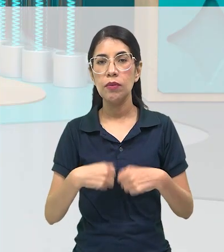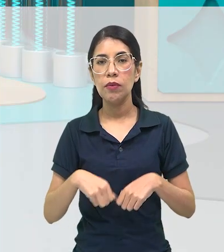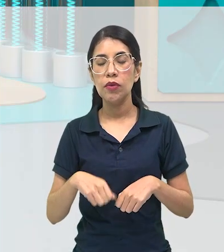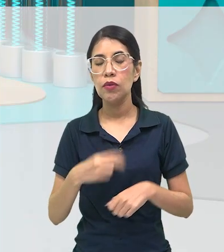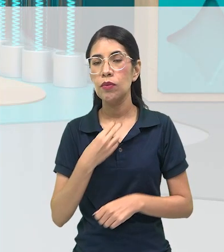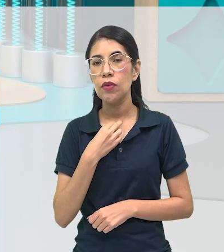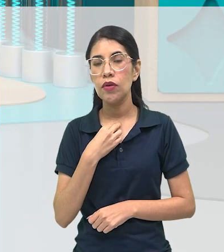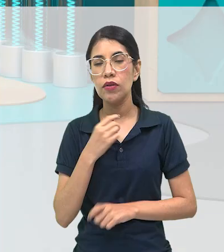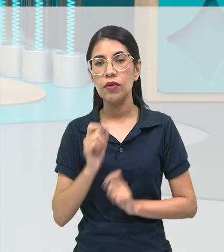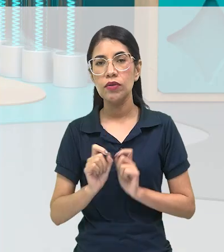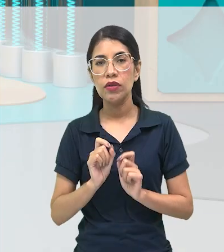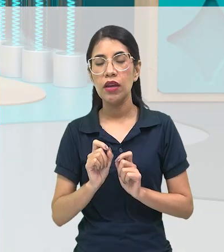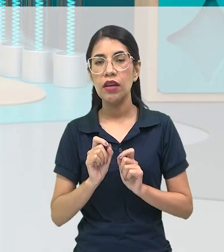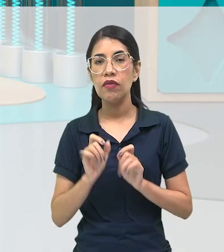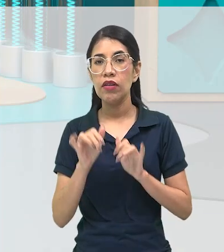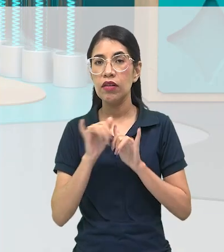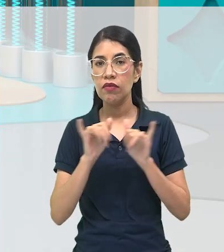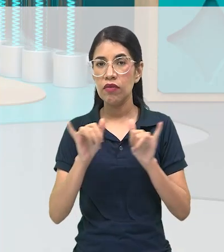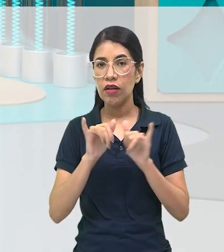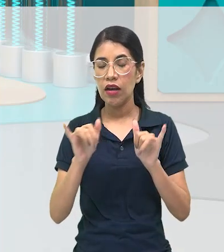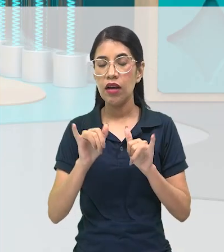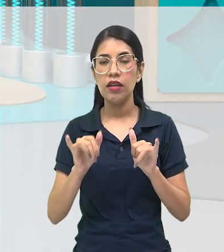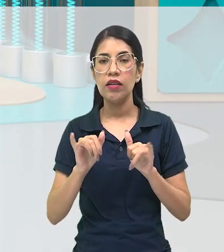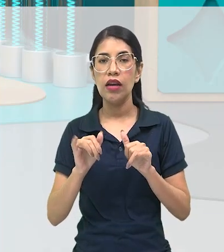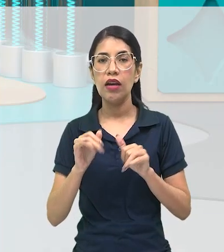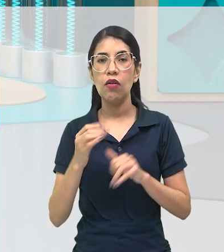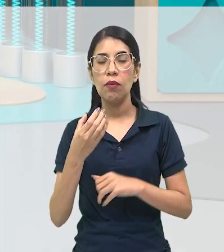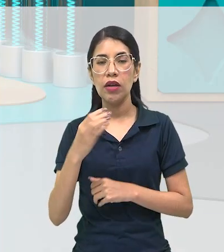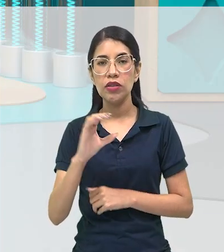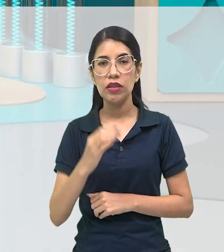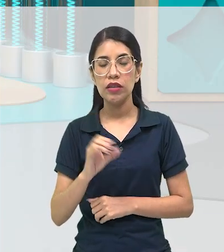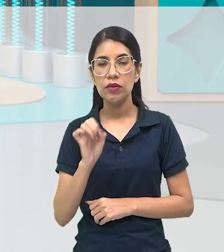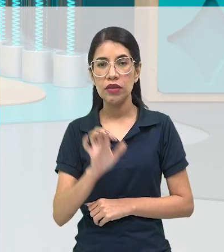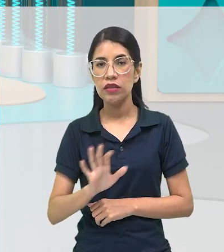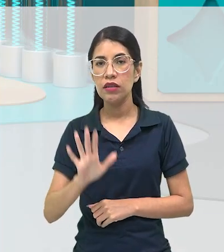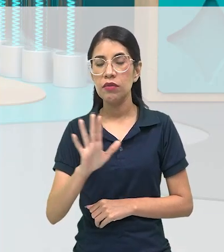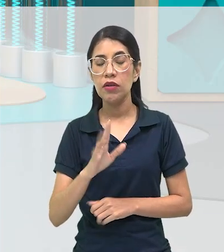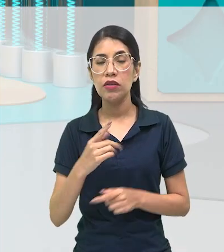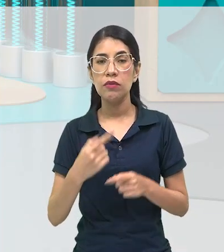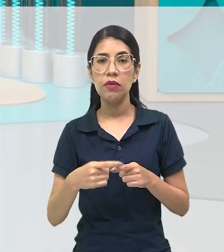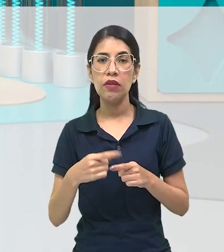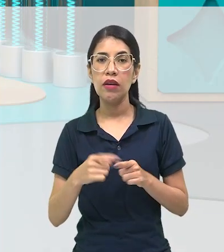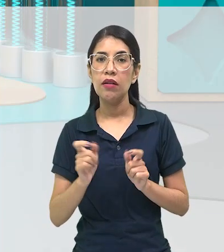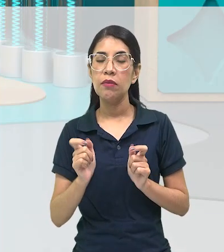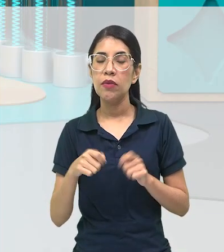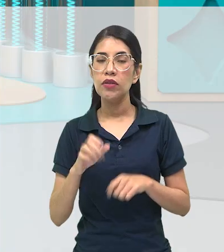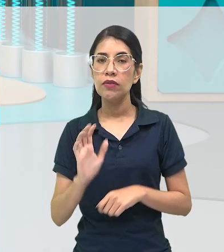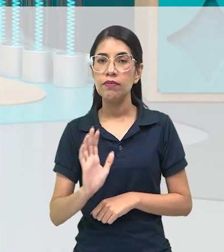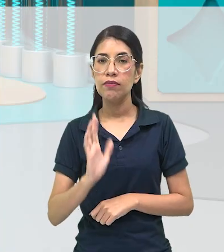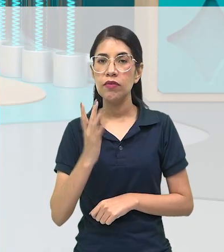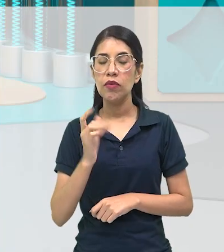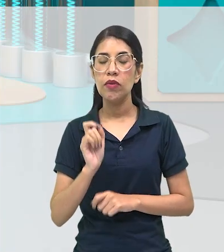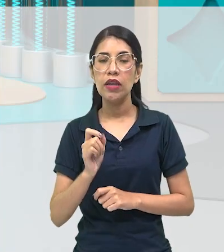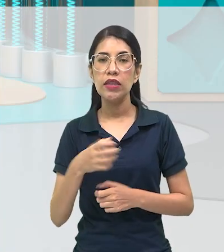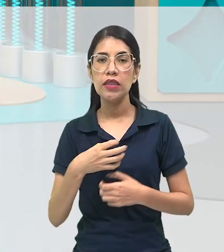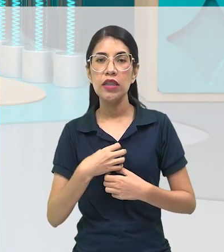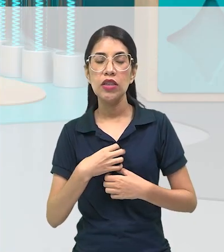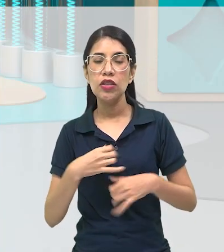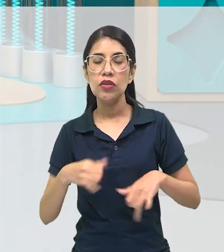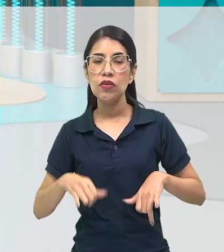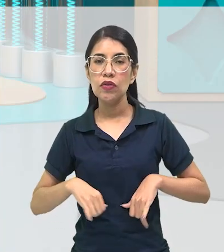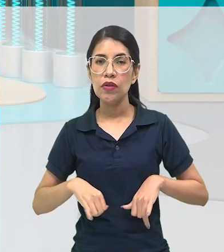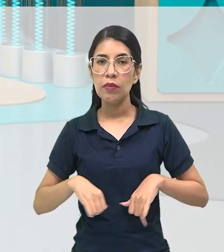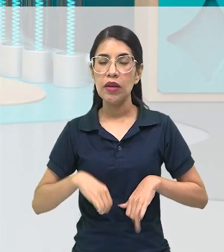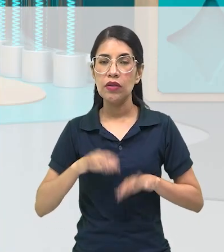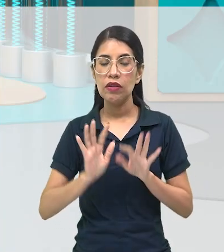ficar divulgando essas imagens, né? Porque isso pode ser fator de muita dor, muito sofrimento